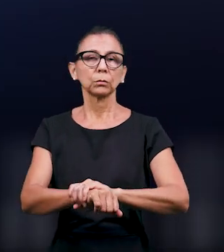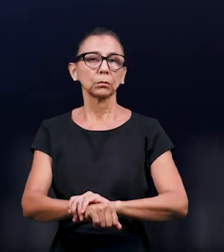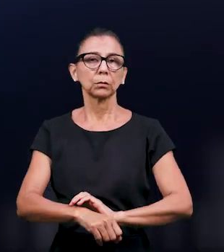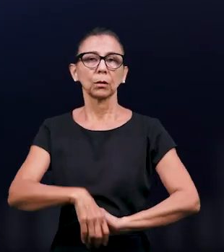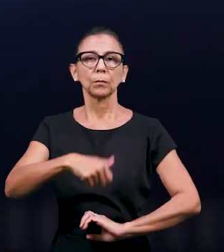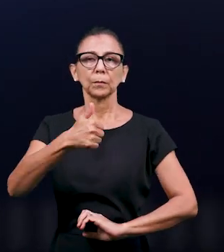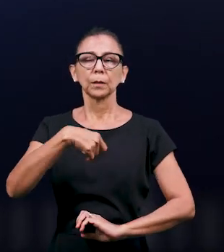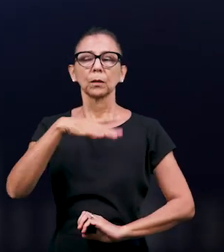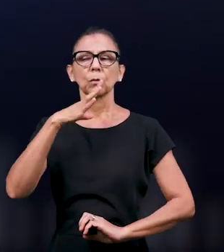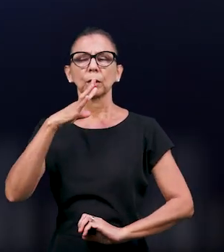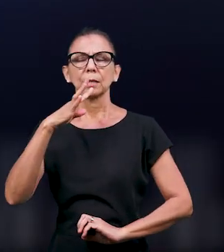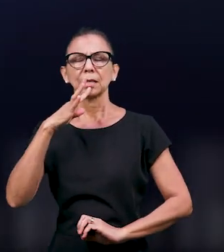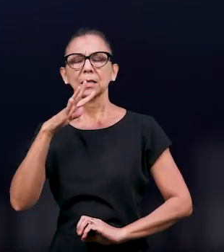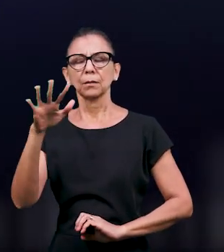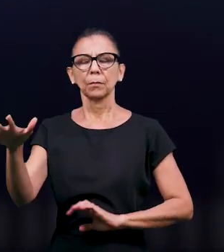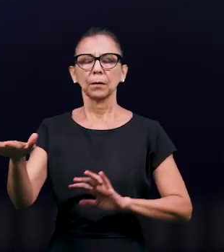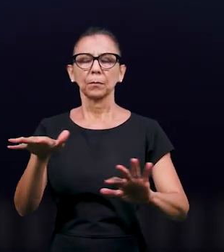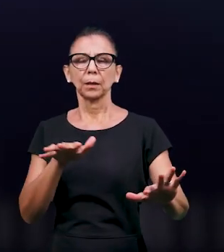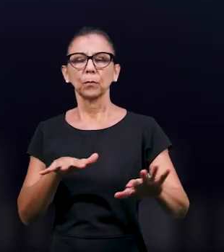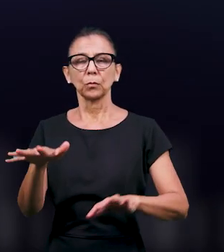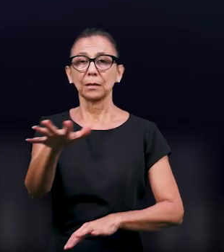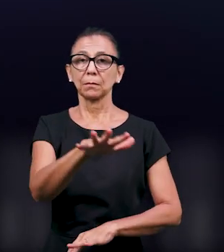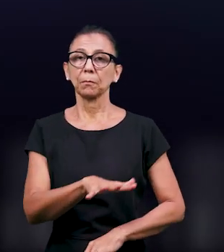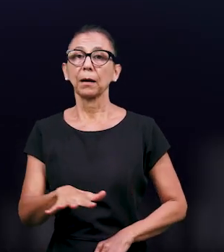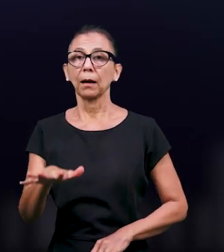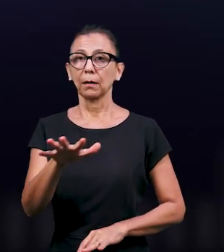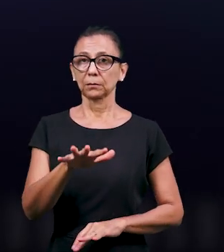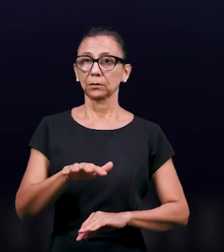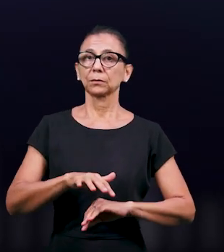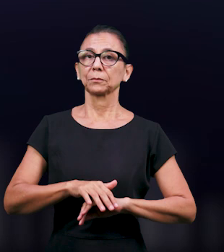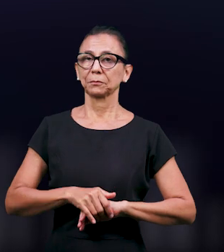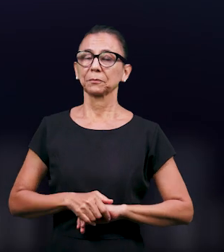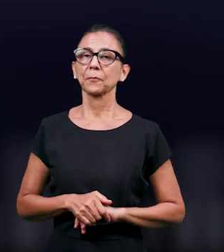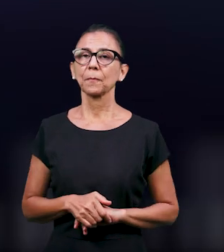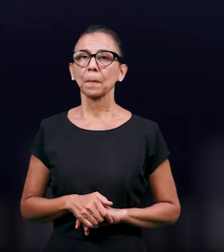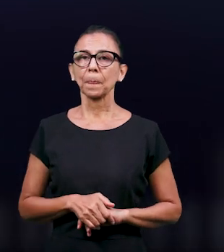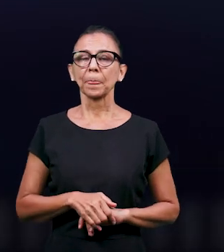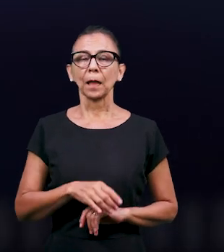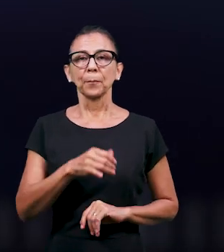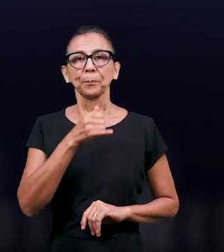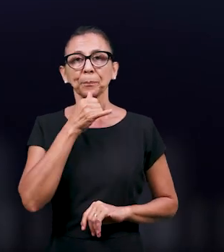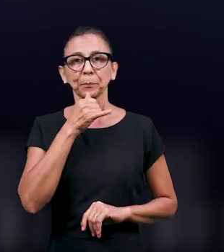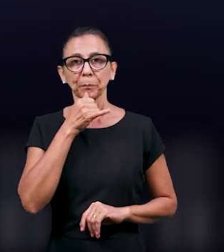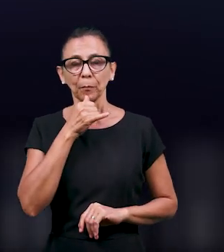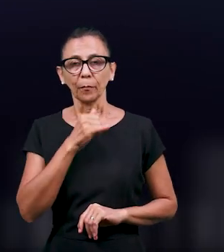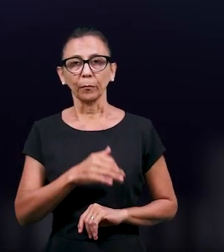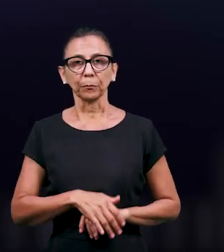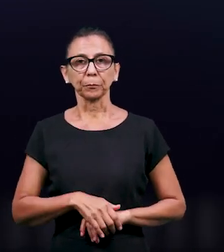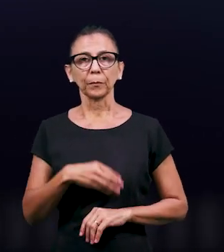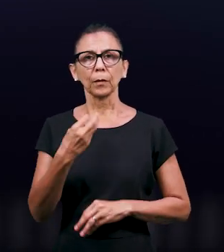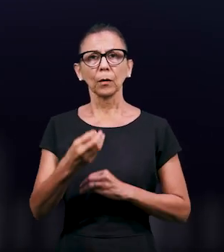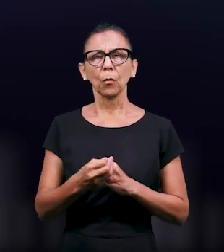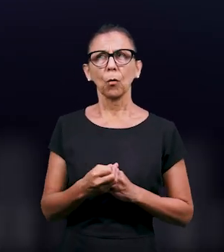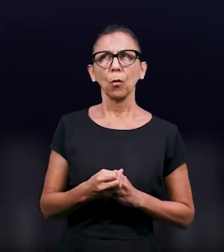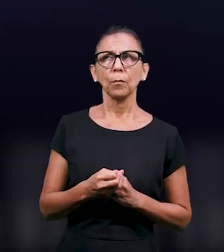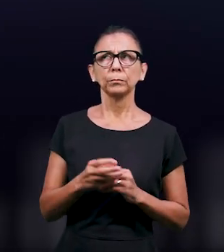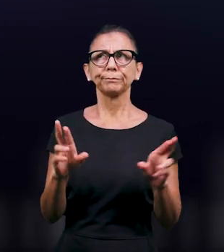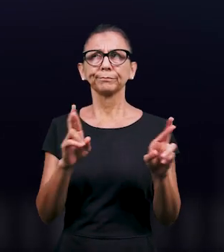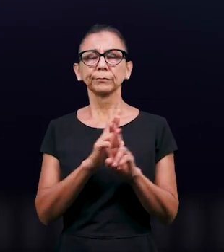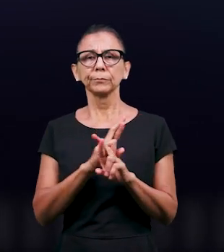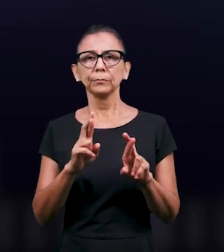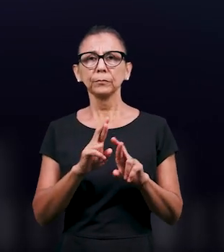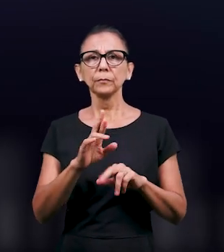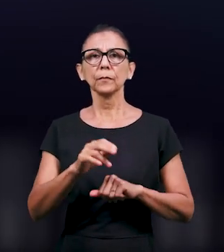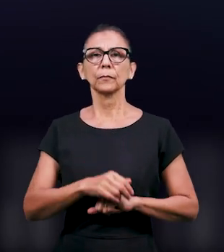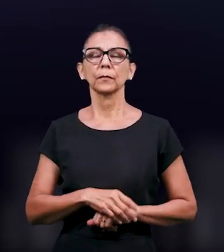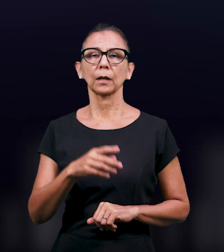ele está tocando. Então, sempre que a gente se aproxima perto de um surdo cego, a gente pega a nossa mão, coloca sobre a